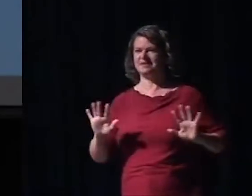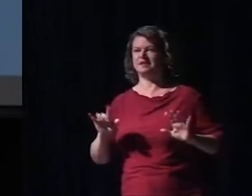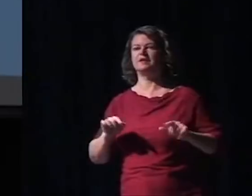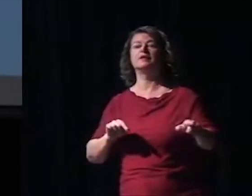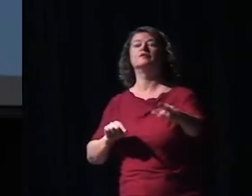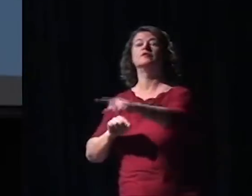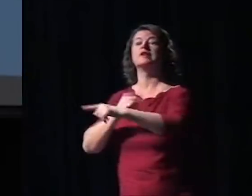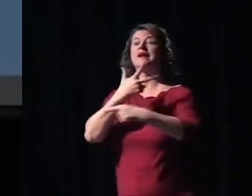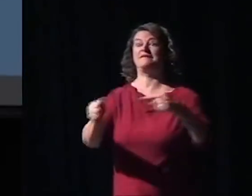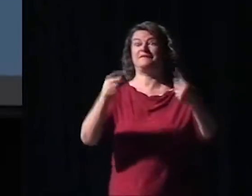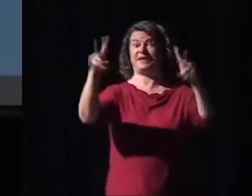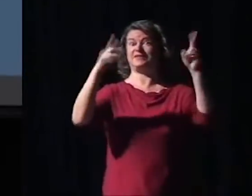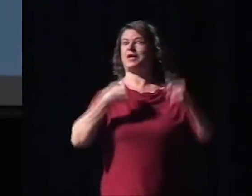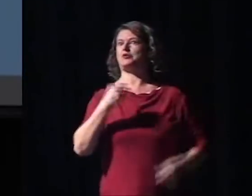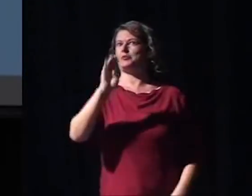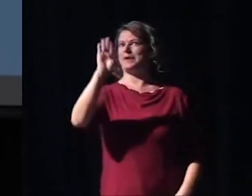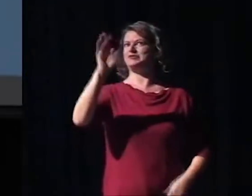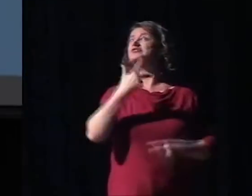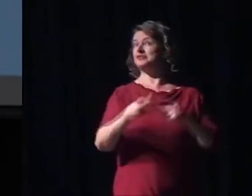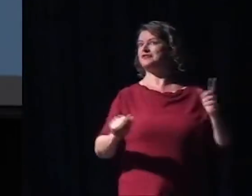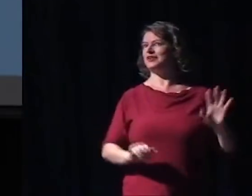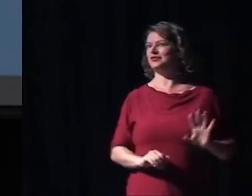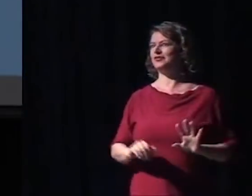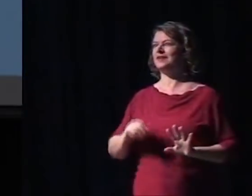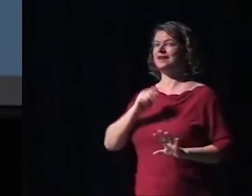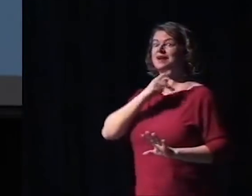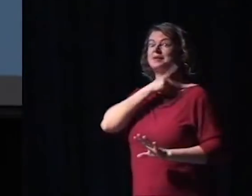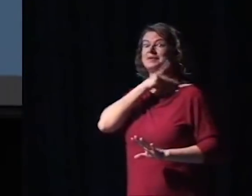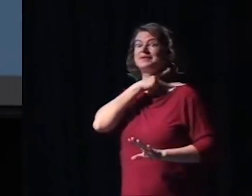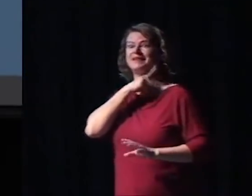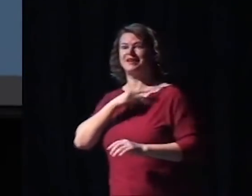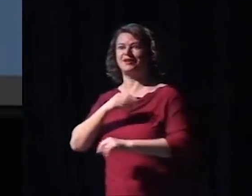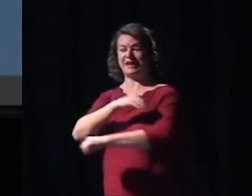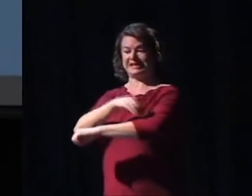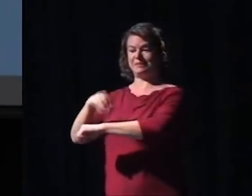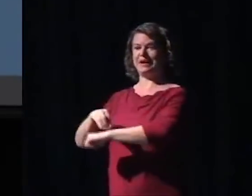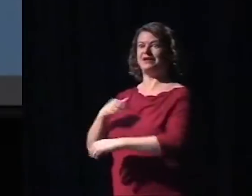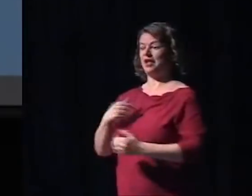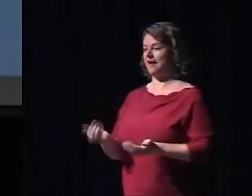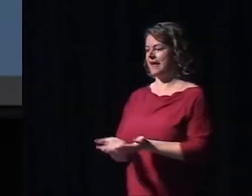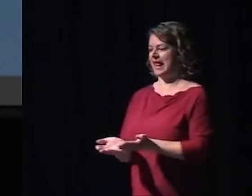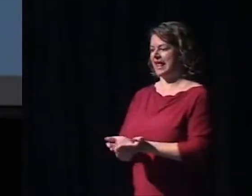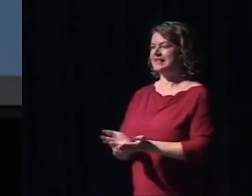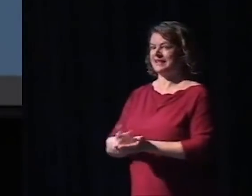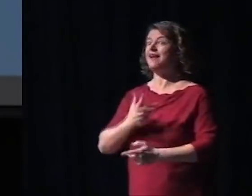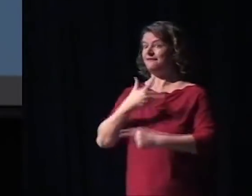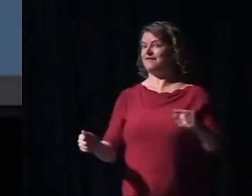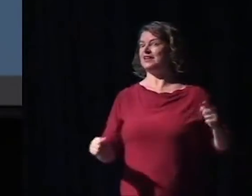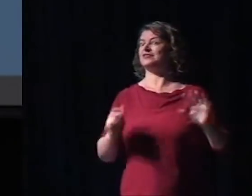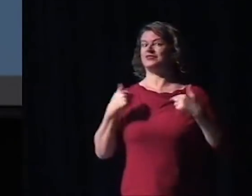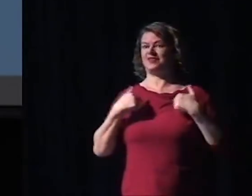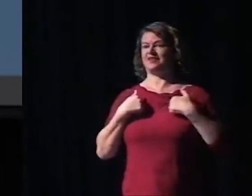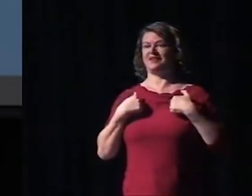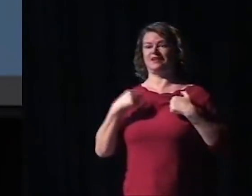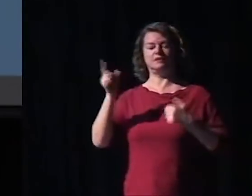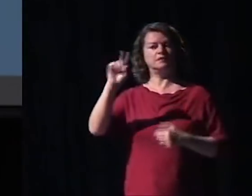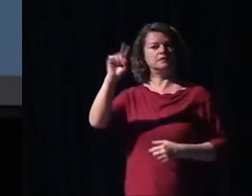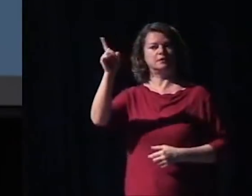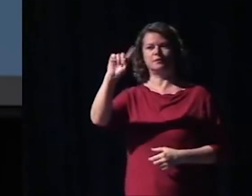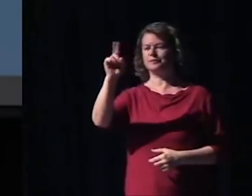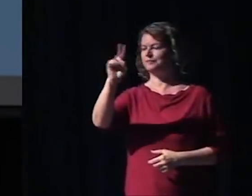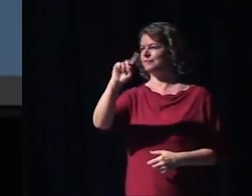batista, assembleano, metodista, presbiteriano, porque você é crente, porque você, ah, eu sou evangélico, e daí? O mundo